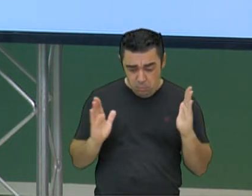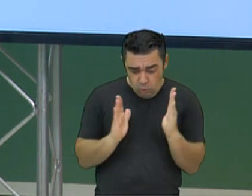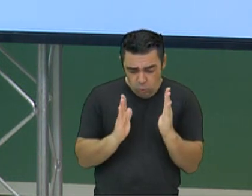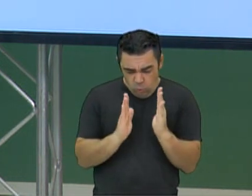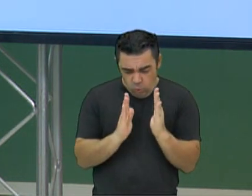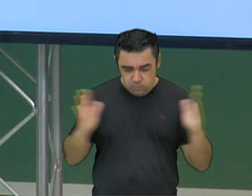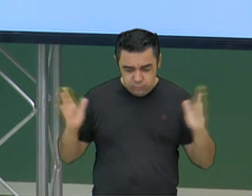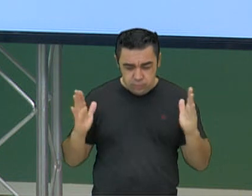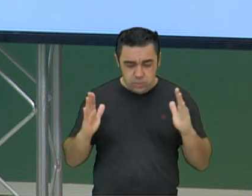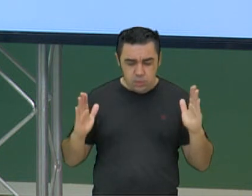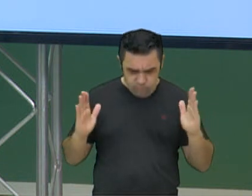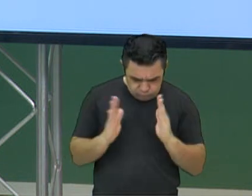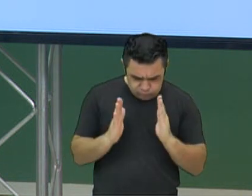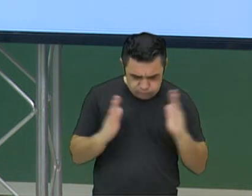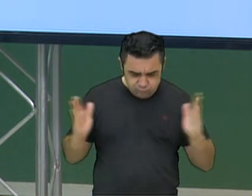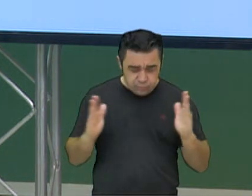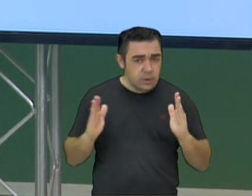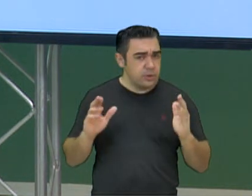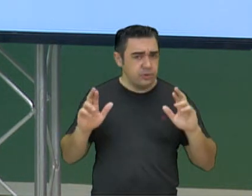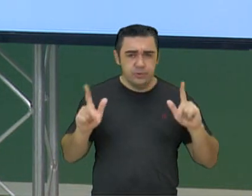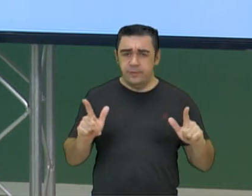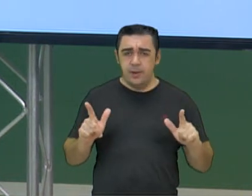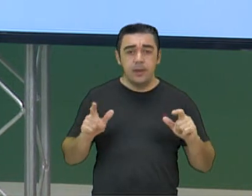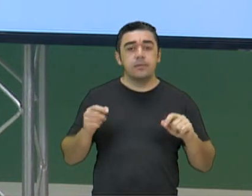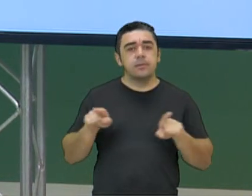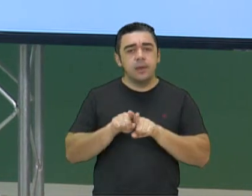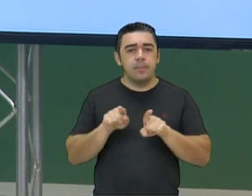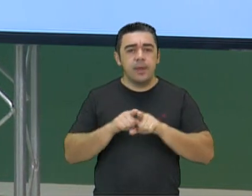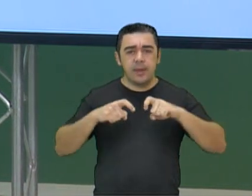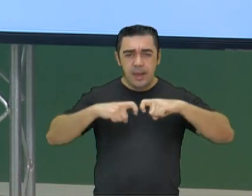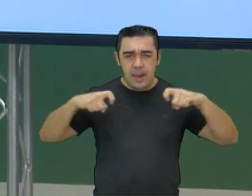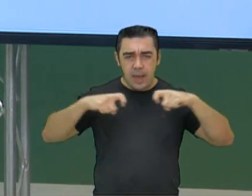minúscula em cima daquilo, certo? Comparada com elásticos, isso é